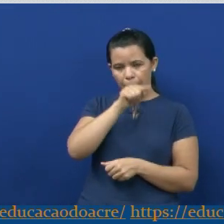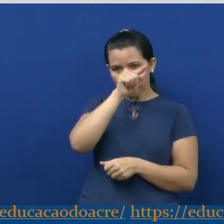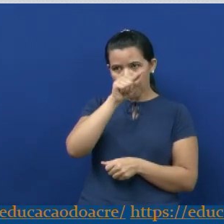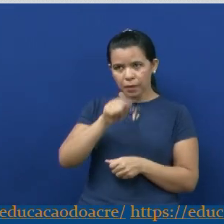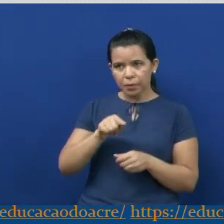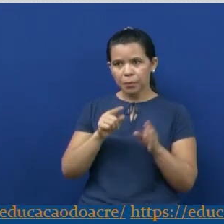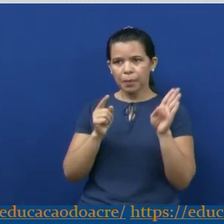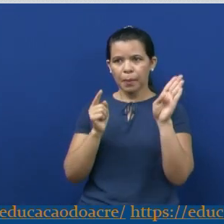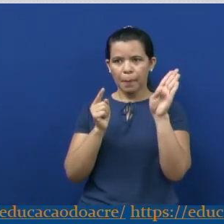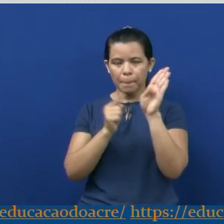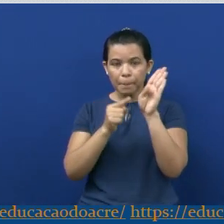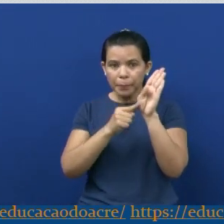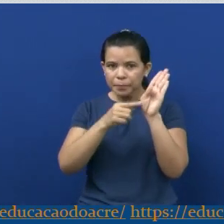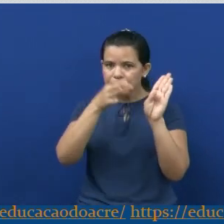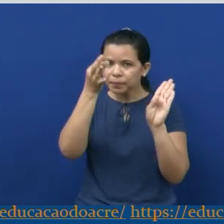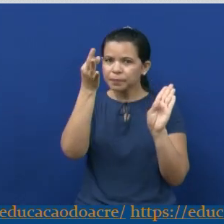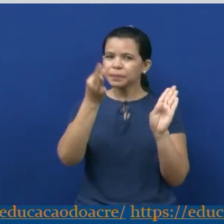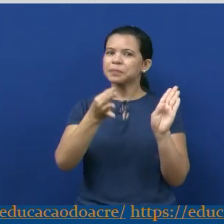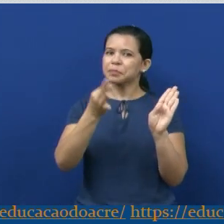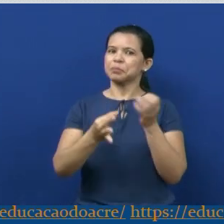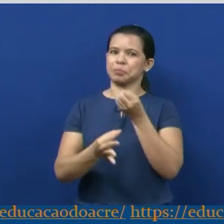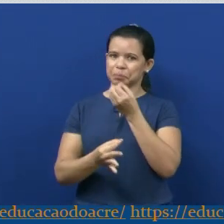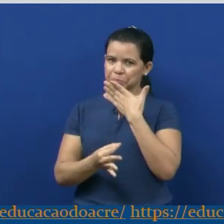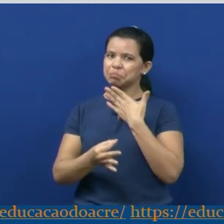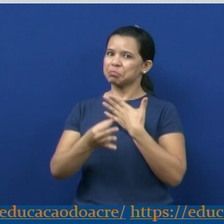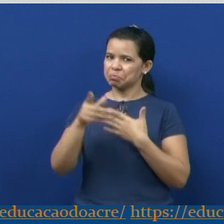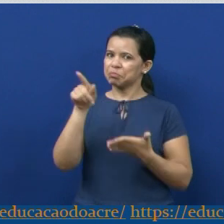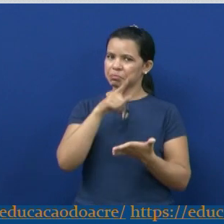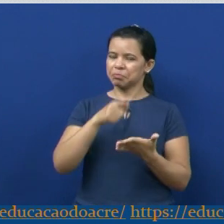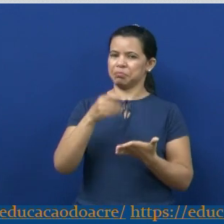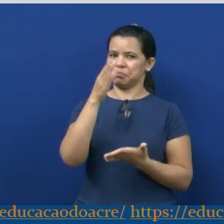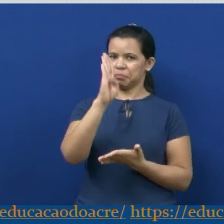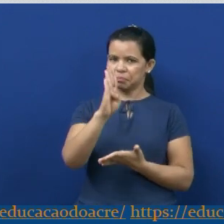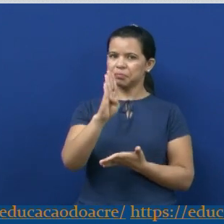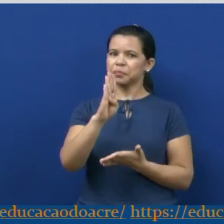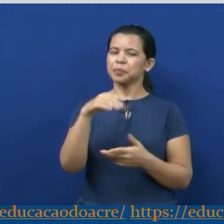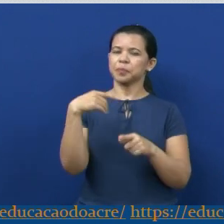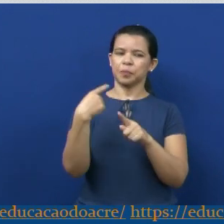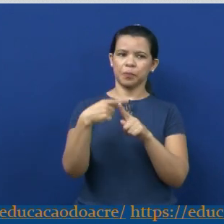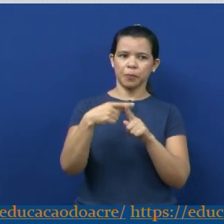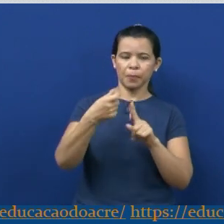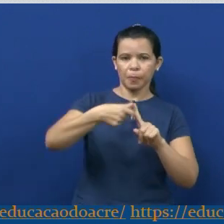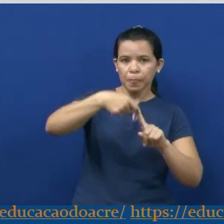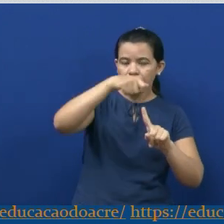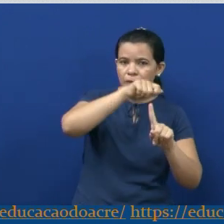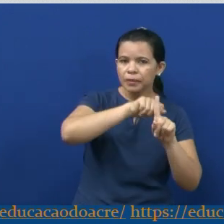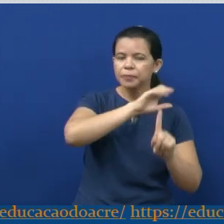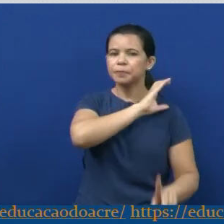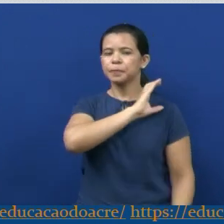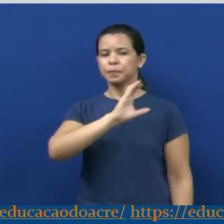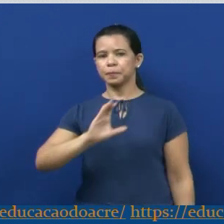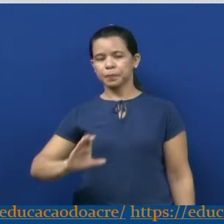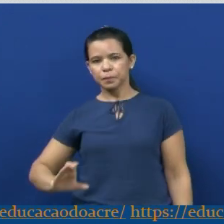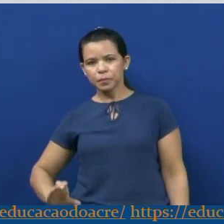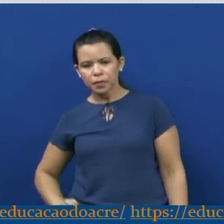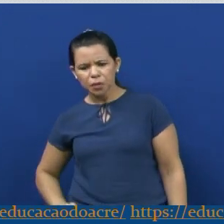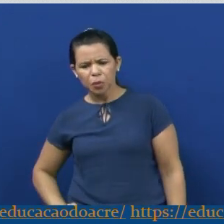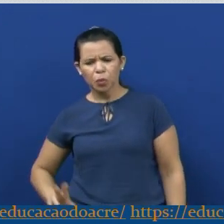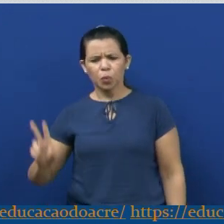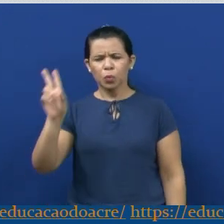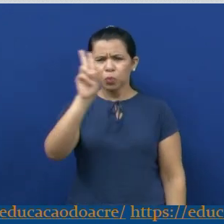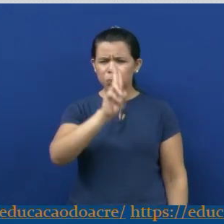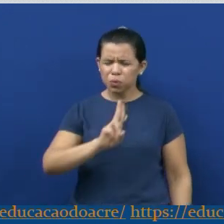Muito bem se você escolheu a letra B, porque embora o calendário cristão seja hoje adotado em